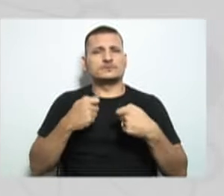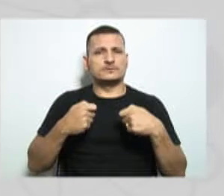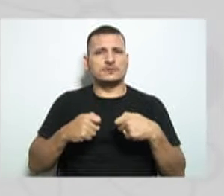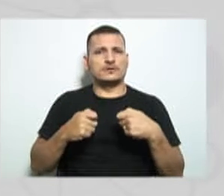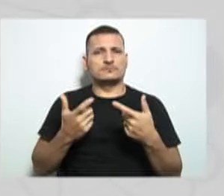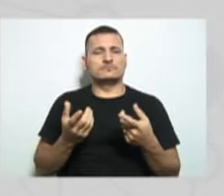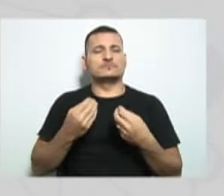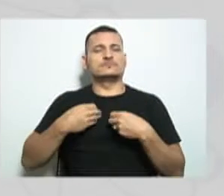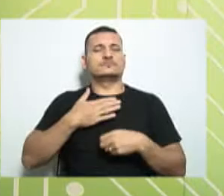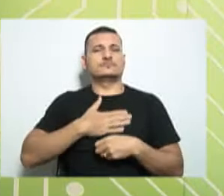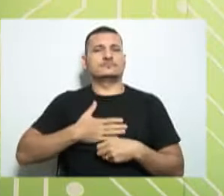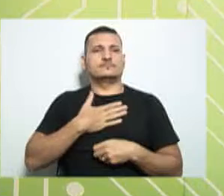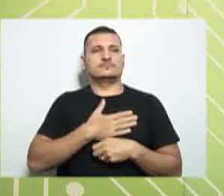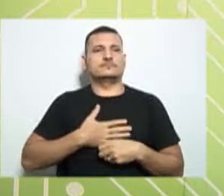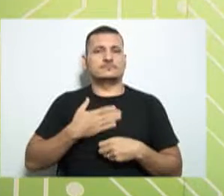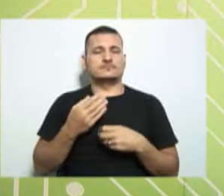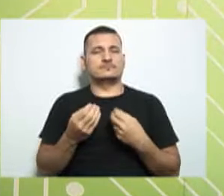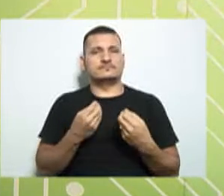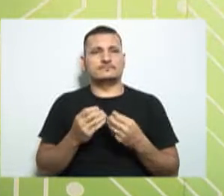comigo.